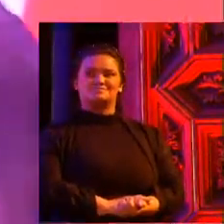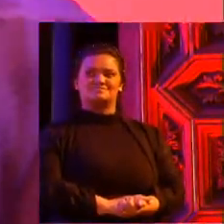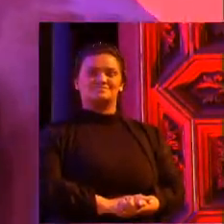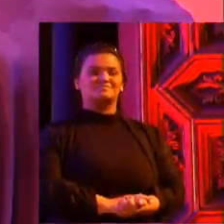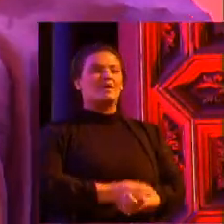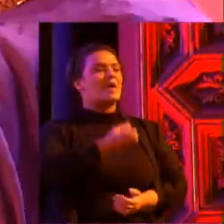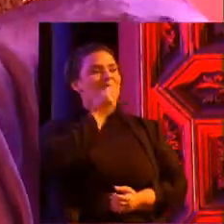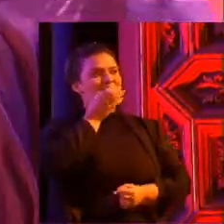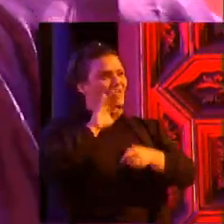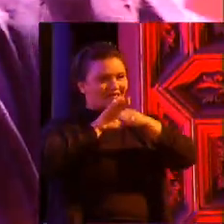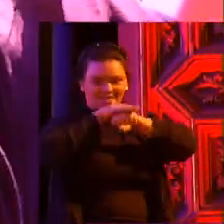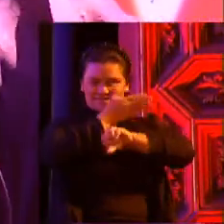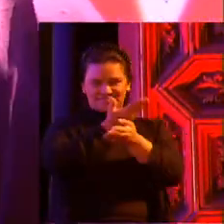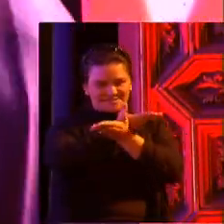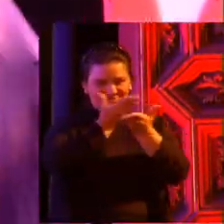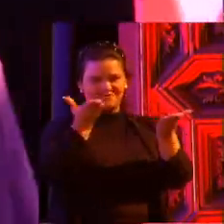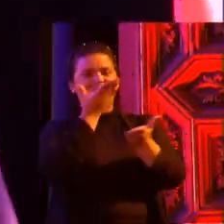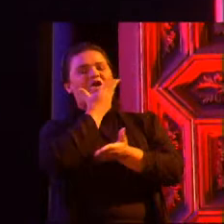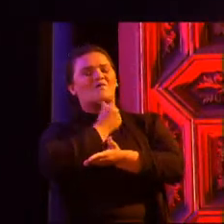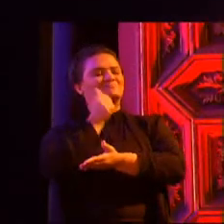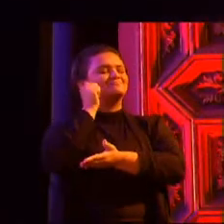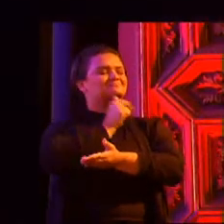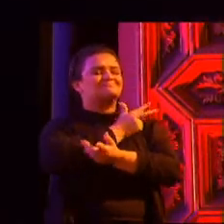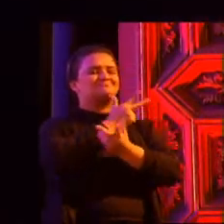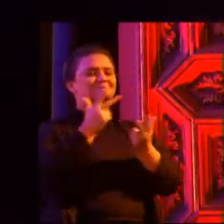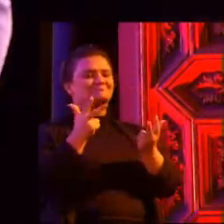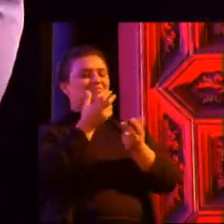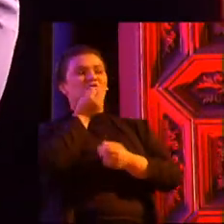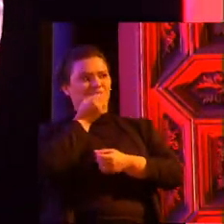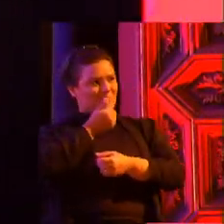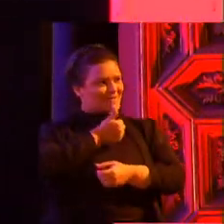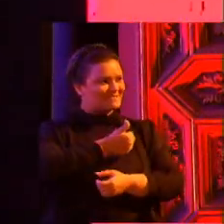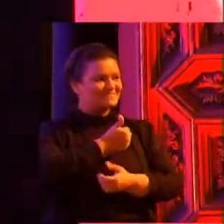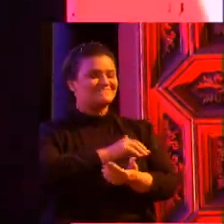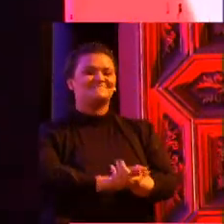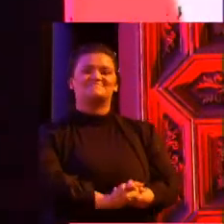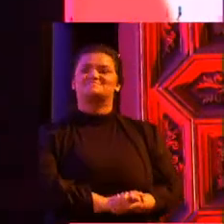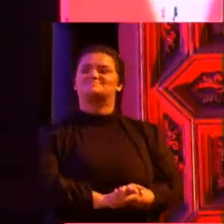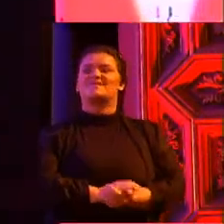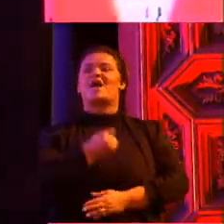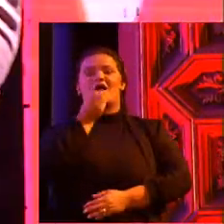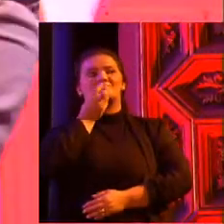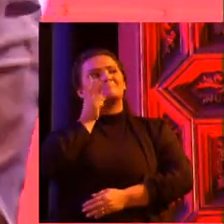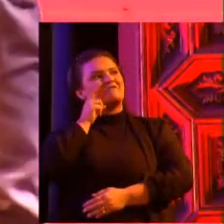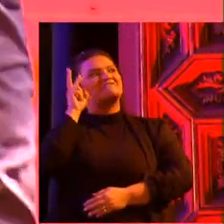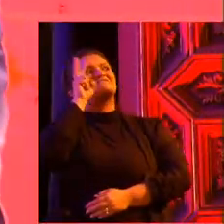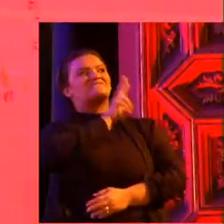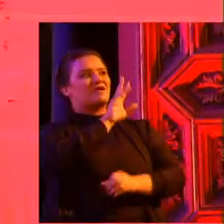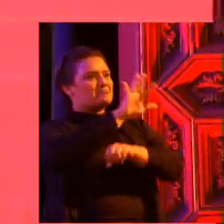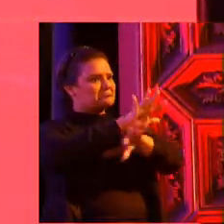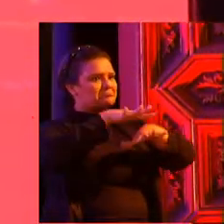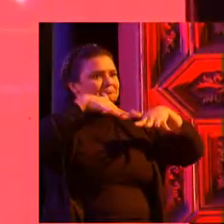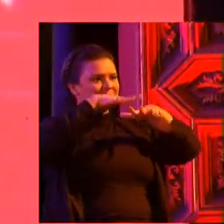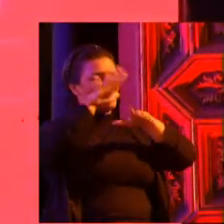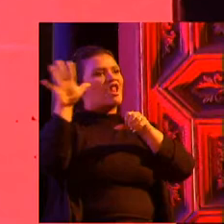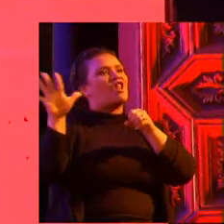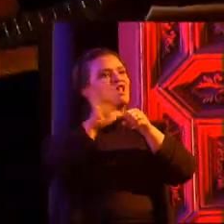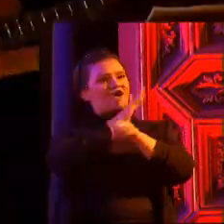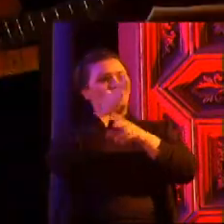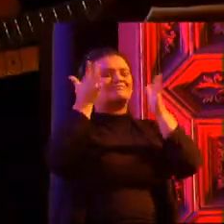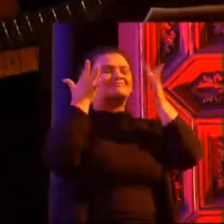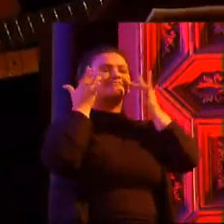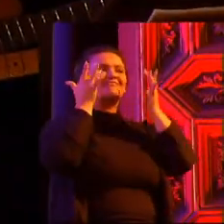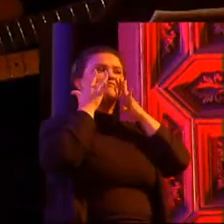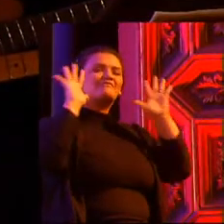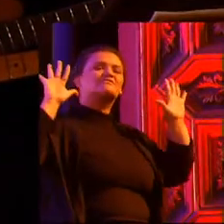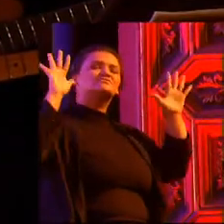Boa noite a todas, todos e todes. Tudo bem? Que bom ver o teatro lotado. Que bom ver o teatro